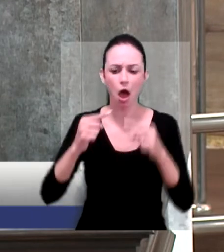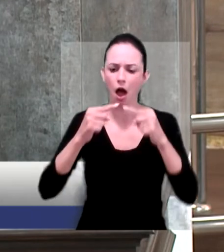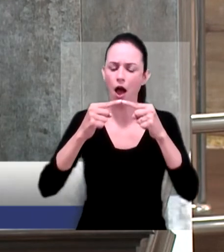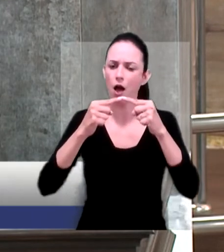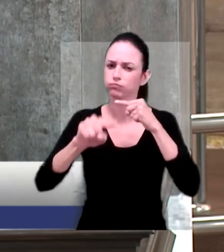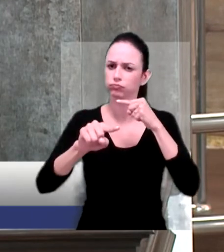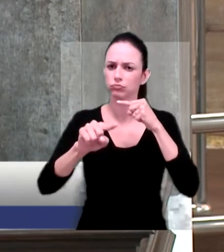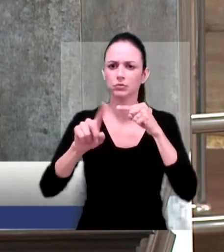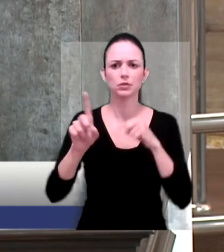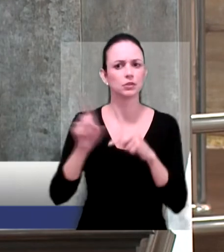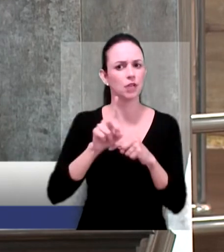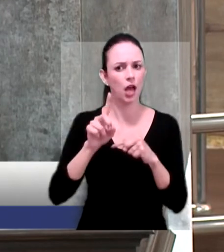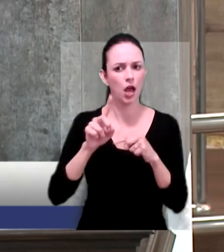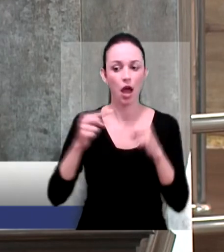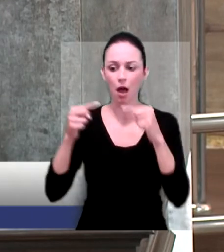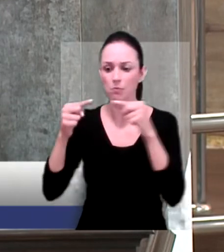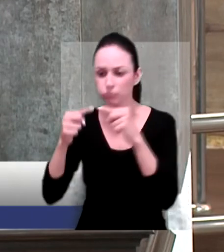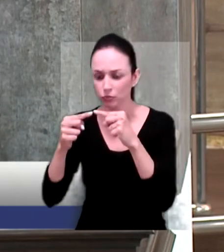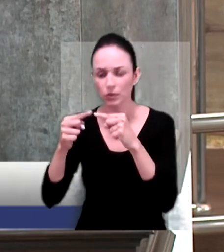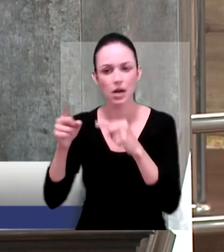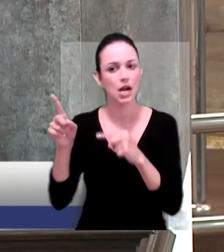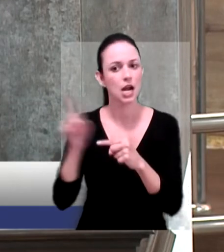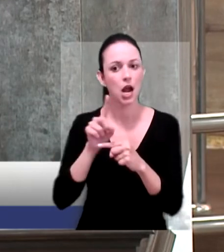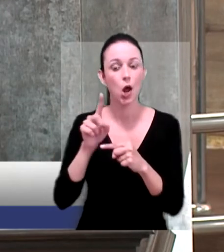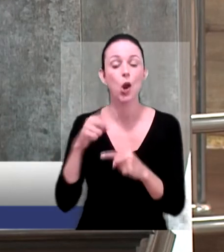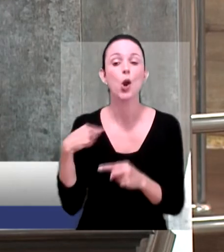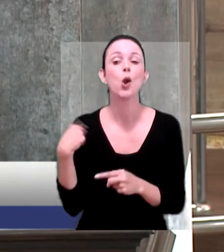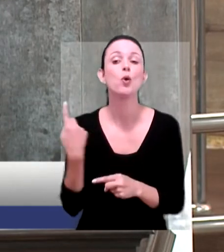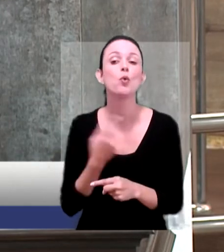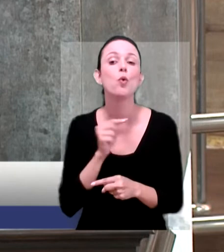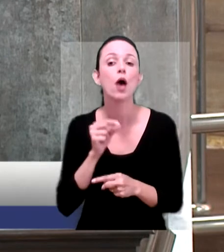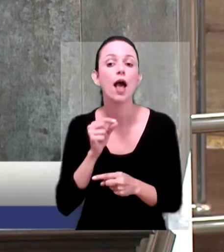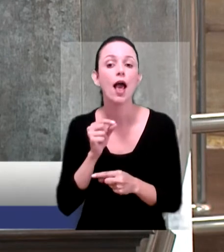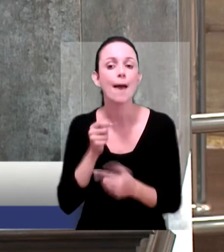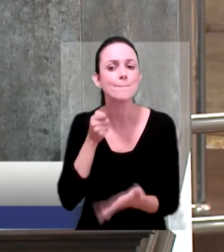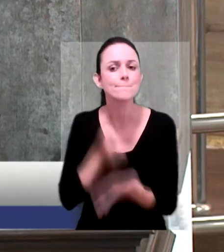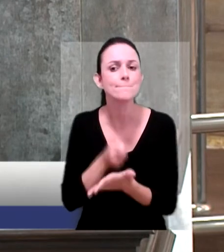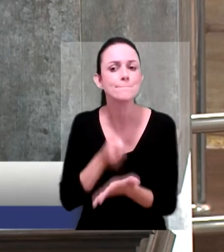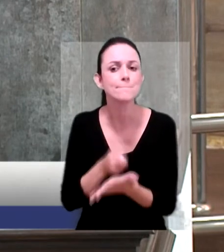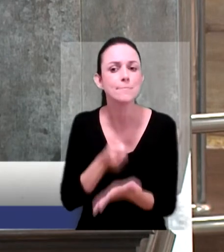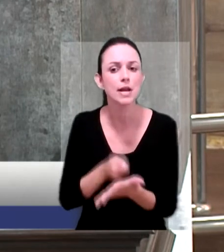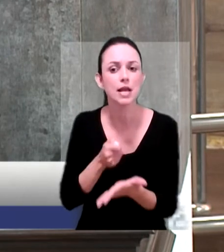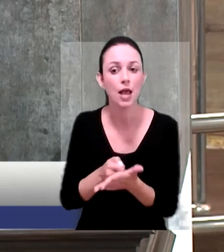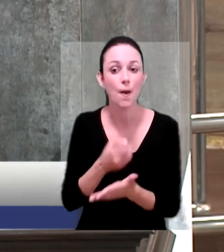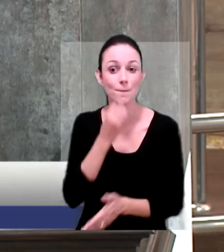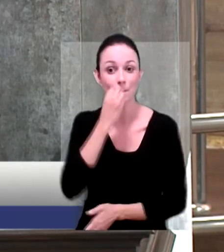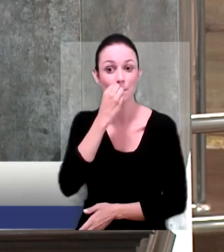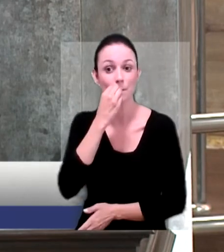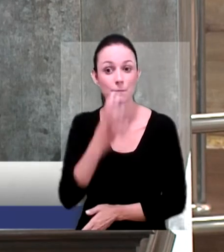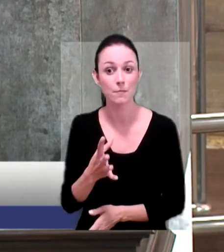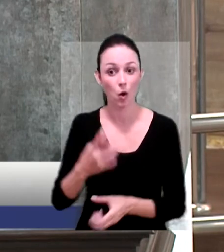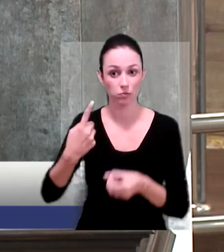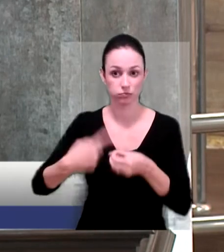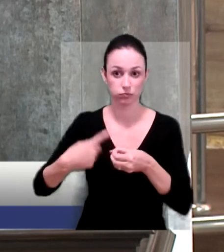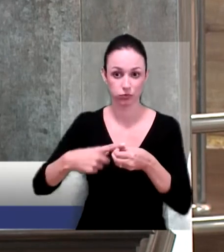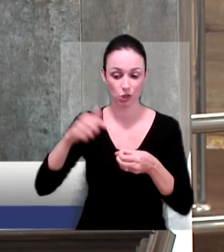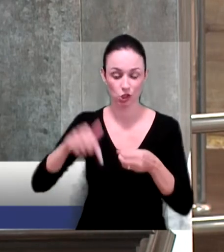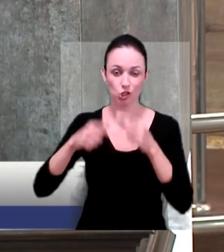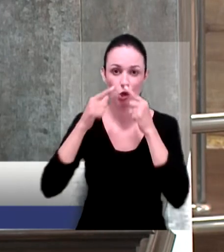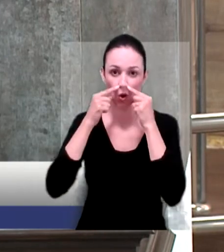situação. Nós vamos estar brigando para o que seja bom para a cidade, o que seja bom para Jaú e a nossa